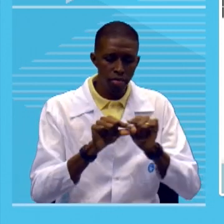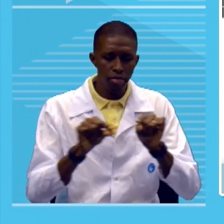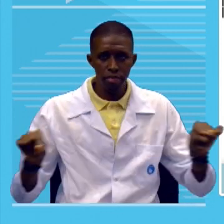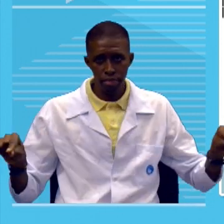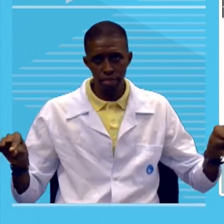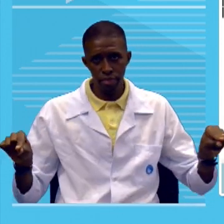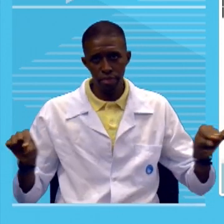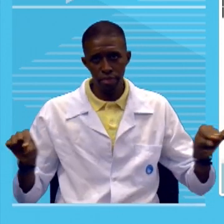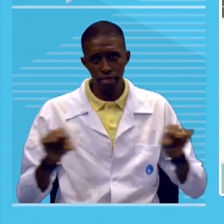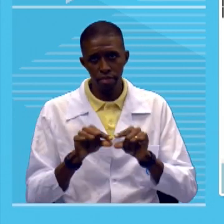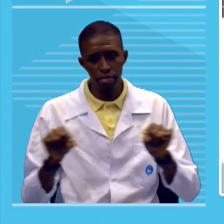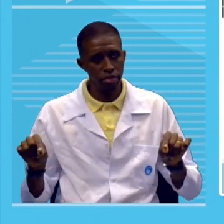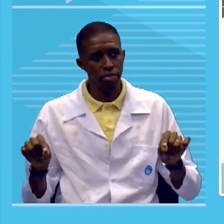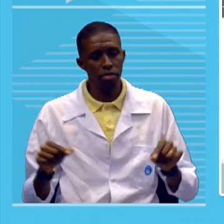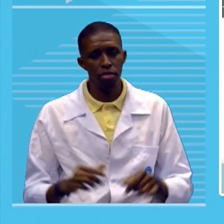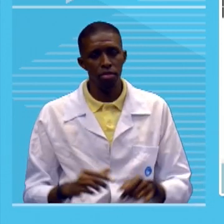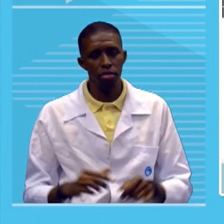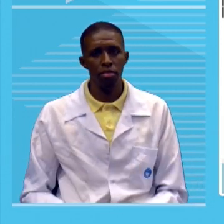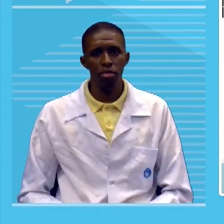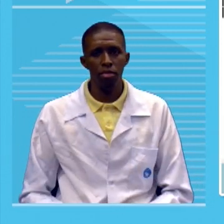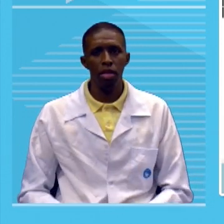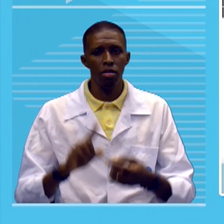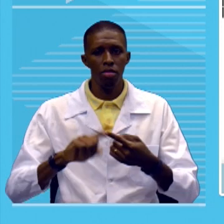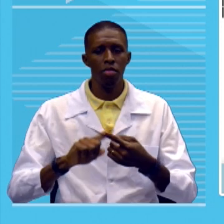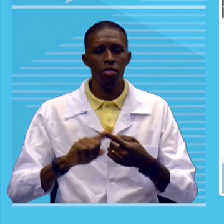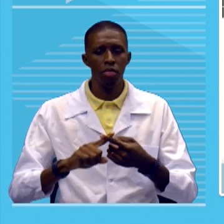intercalar conjunção.